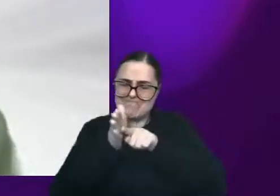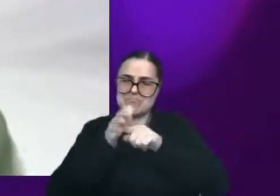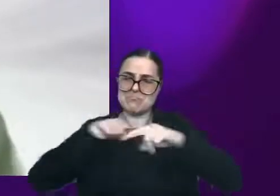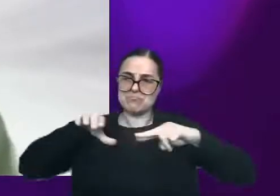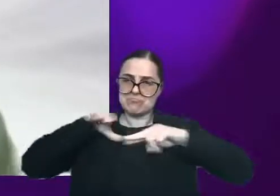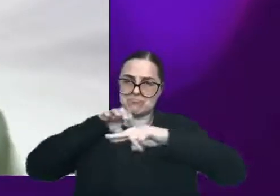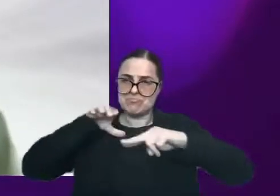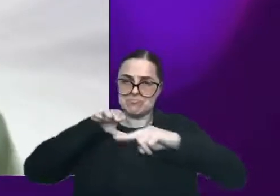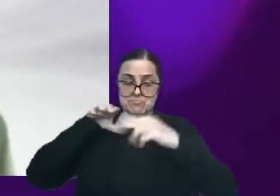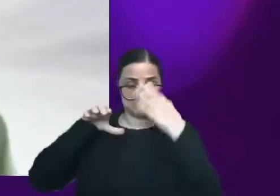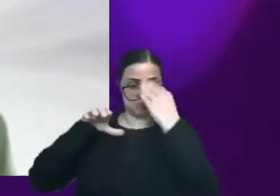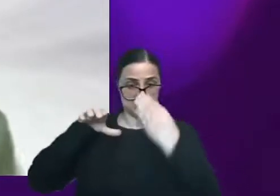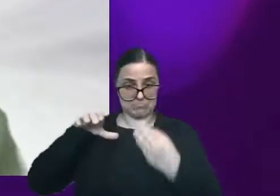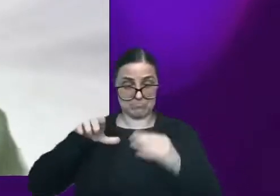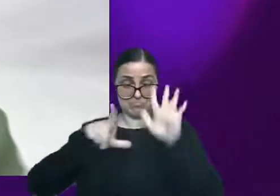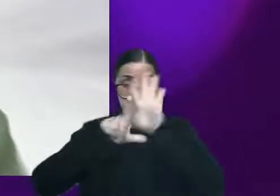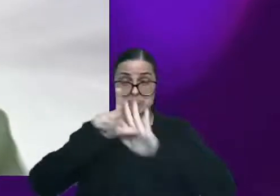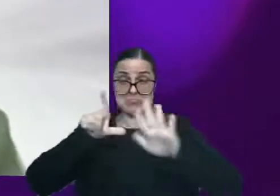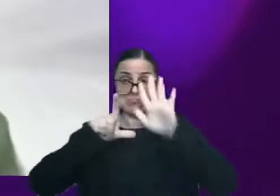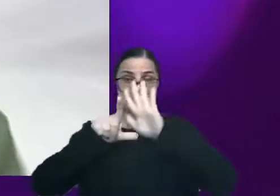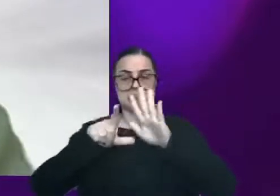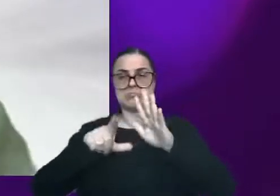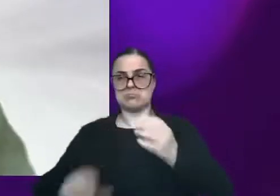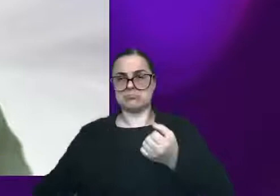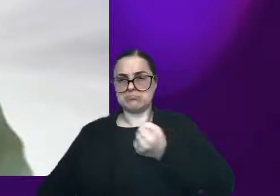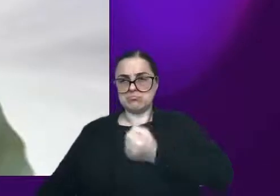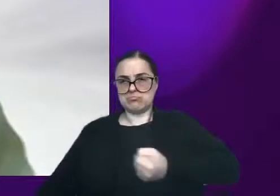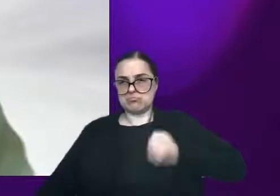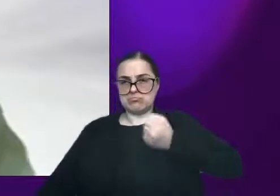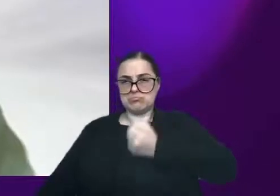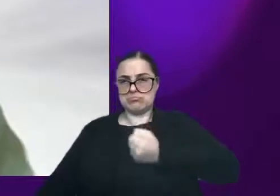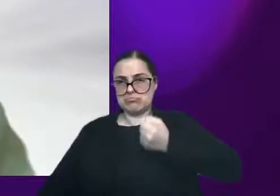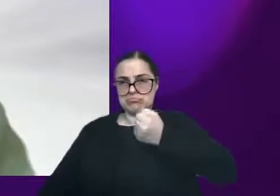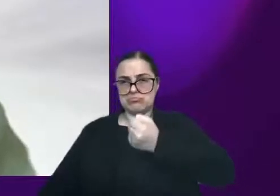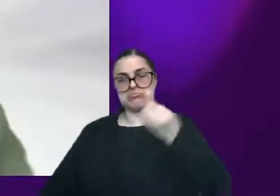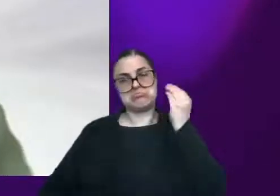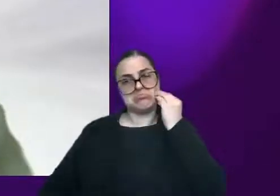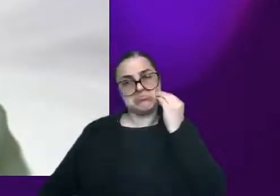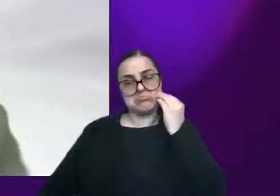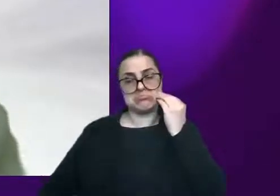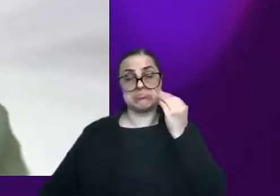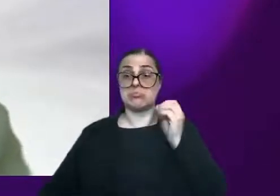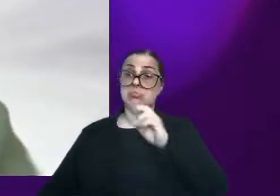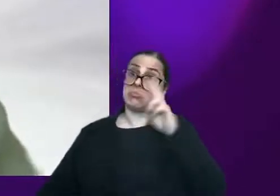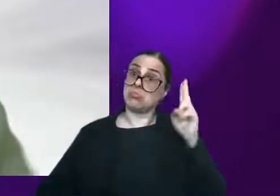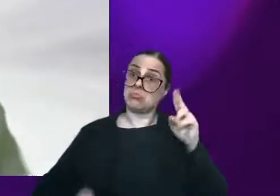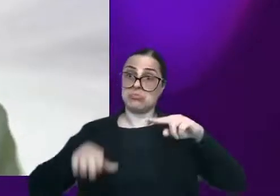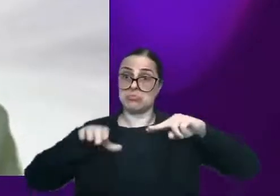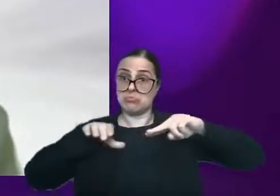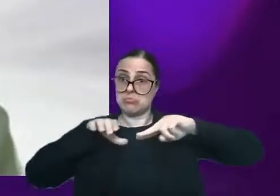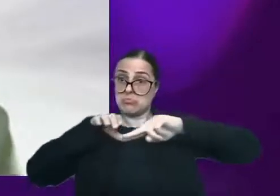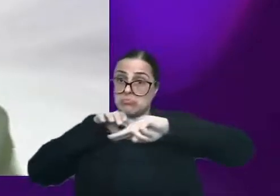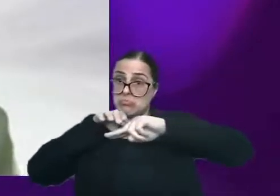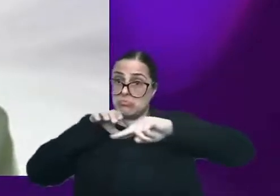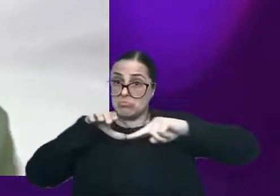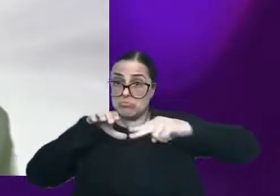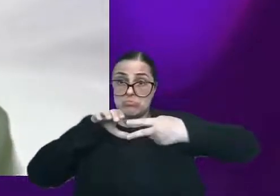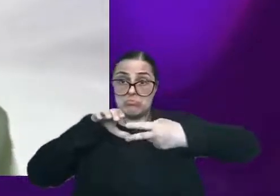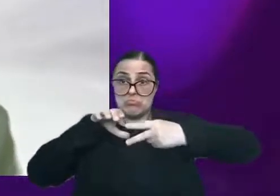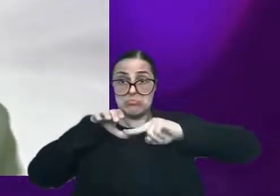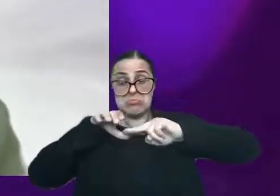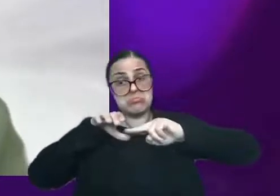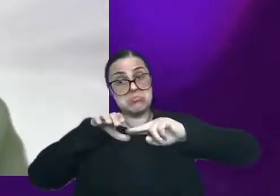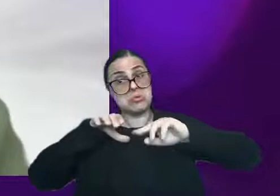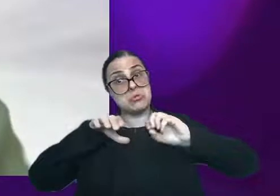podemos fazer, como um ultrassom ou uma tomografia, talvez mais acessível que uma